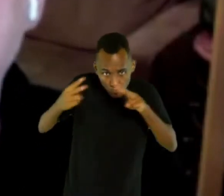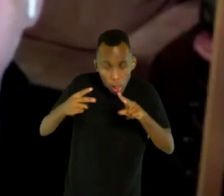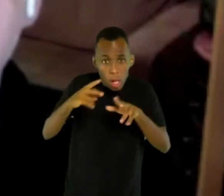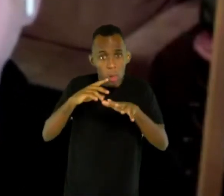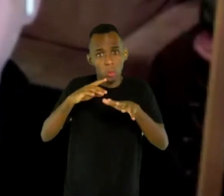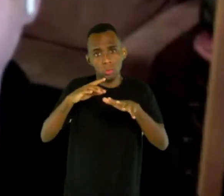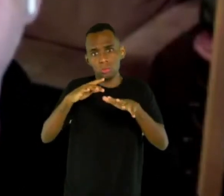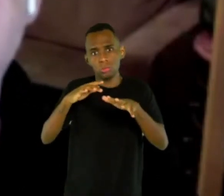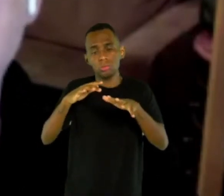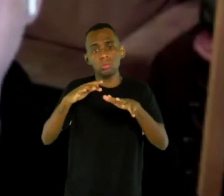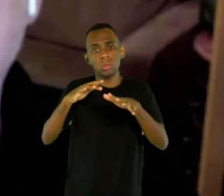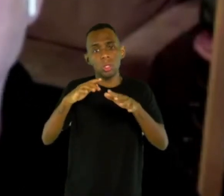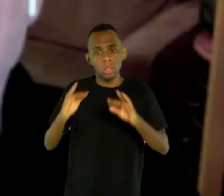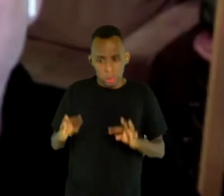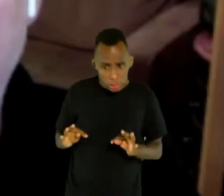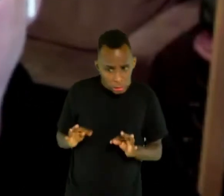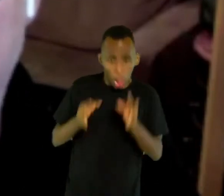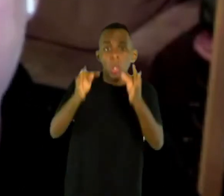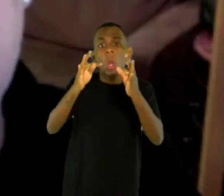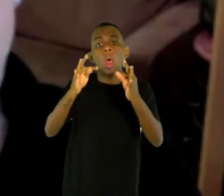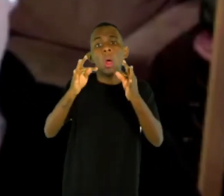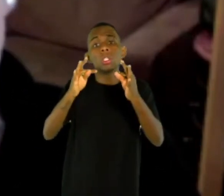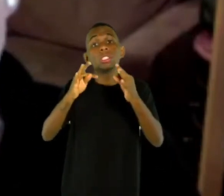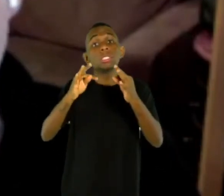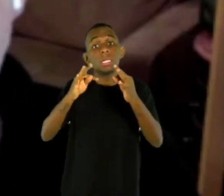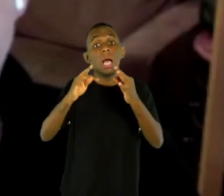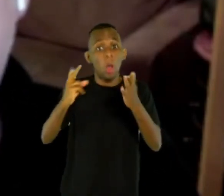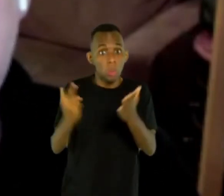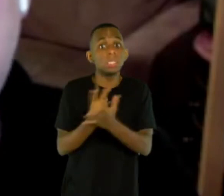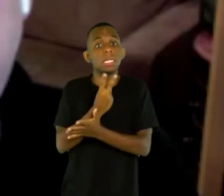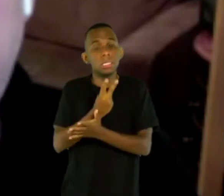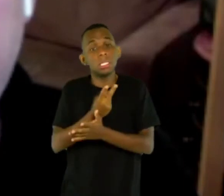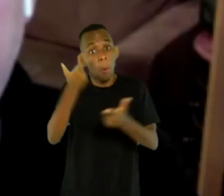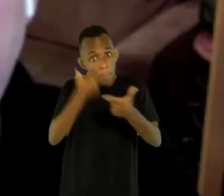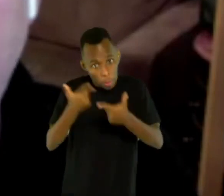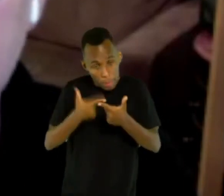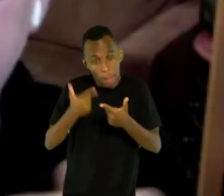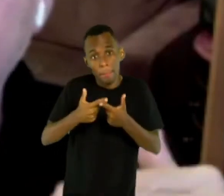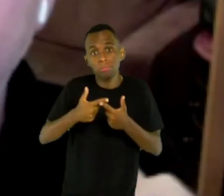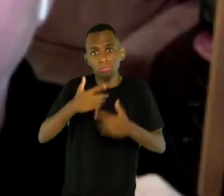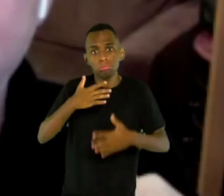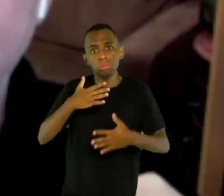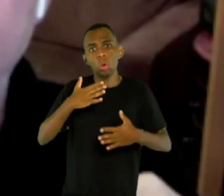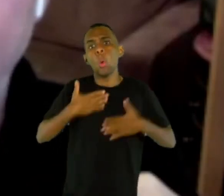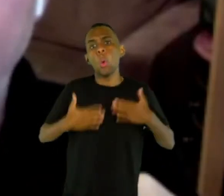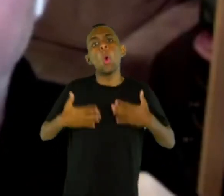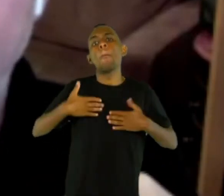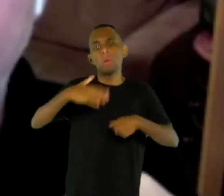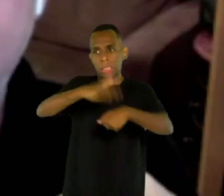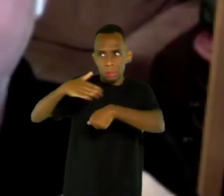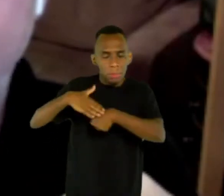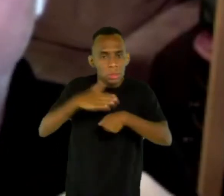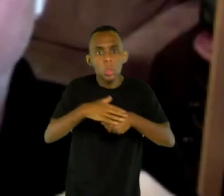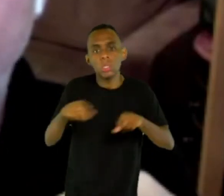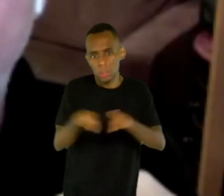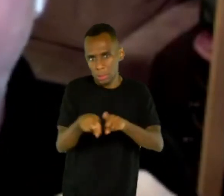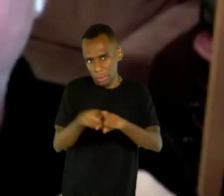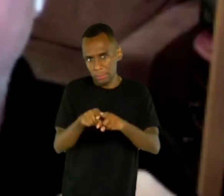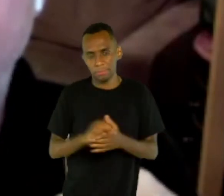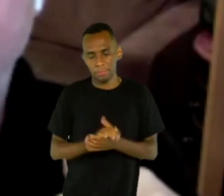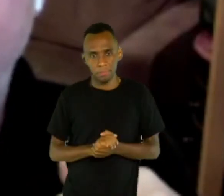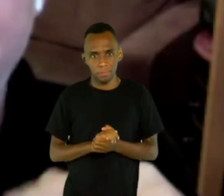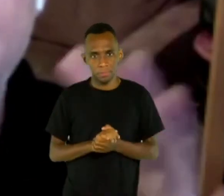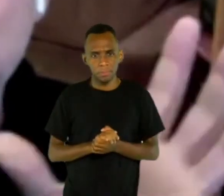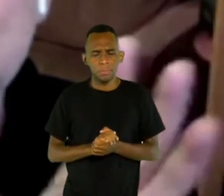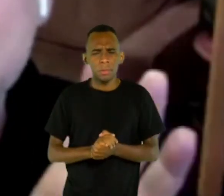físicos, reais. Então, foi essa. E, por outro lado, eu queria também mostrar essa